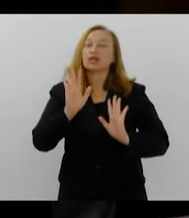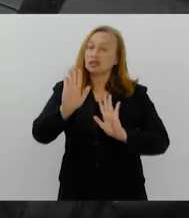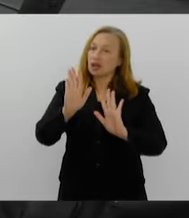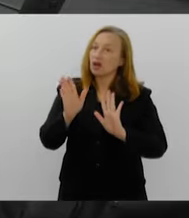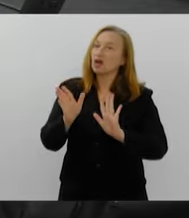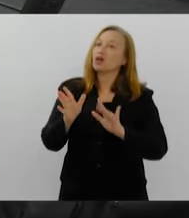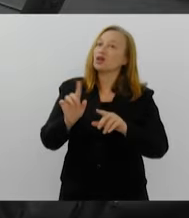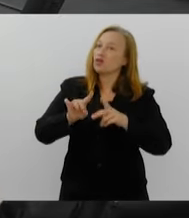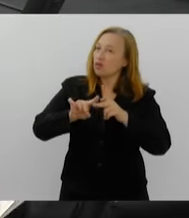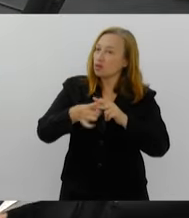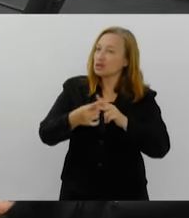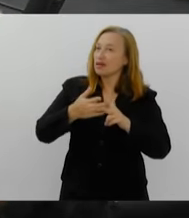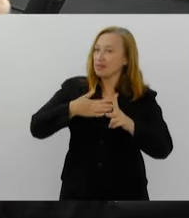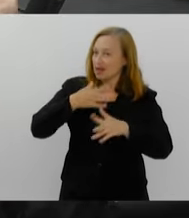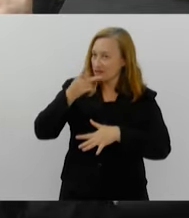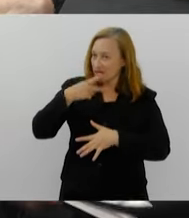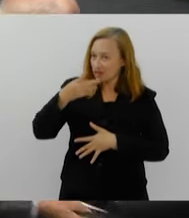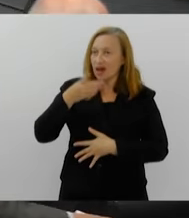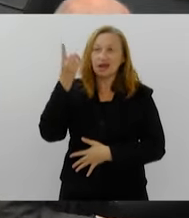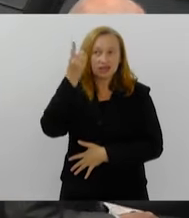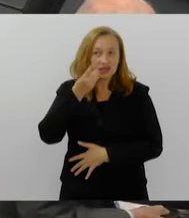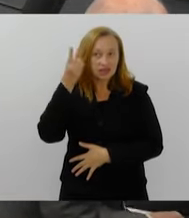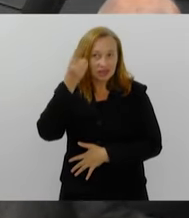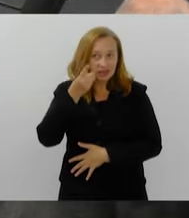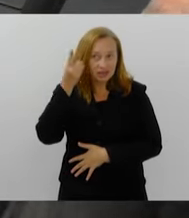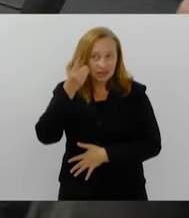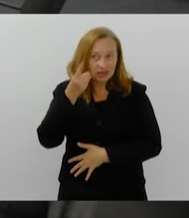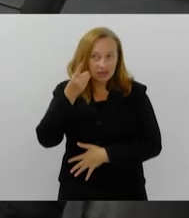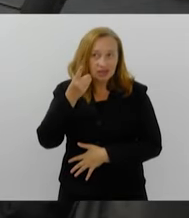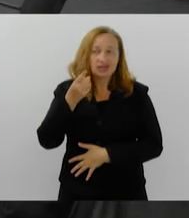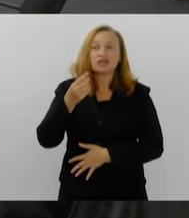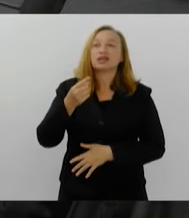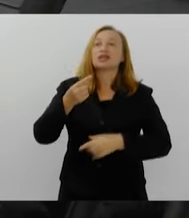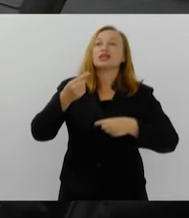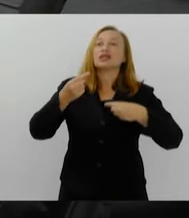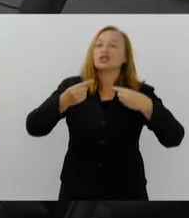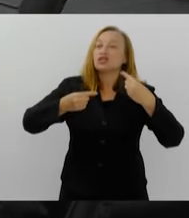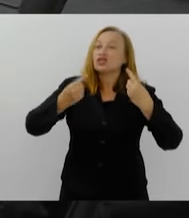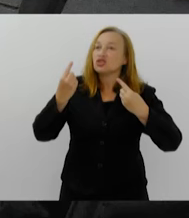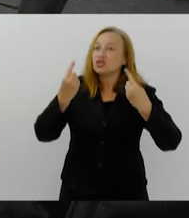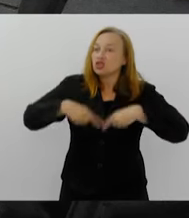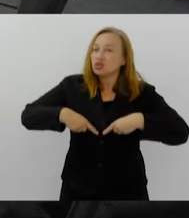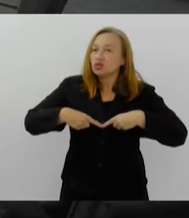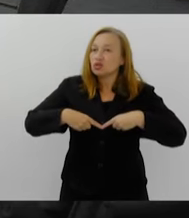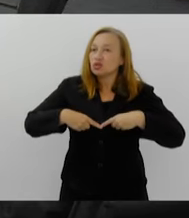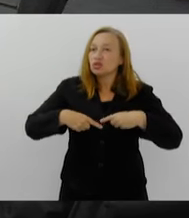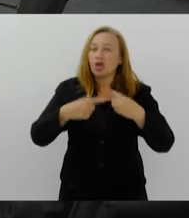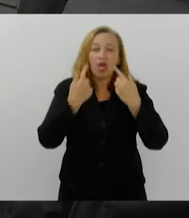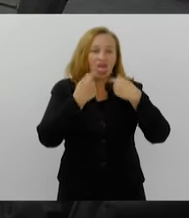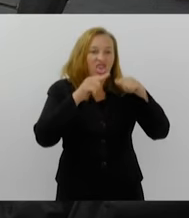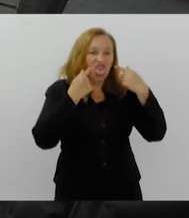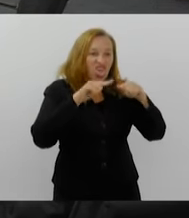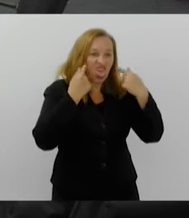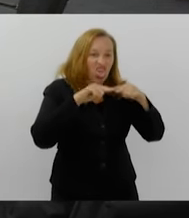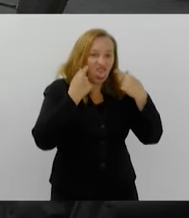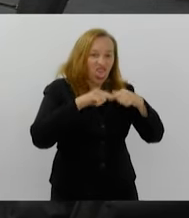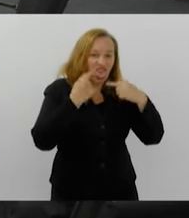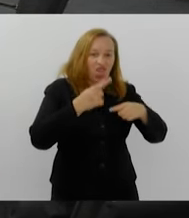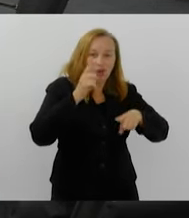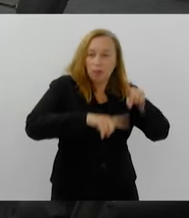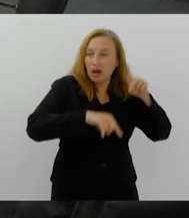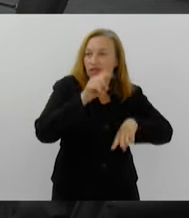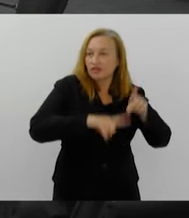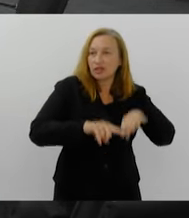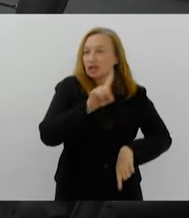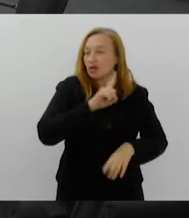refazer minha fala, deputado. Debate ideológico com xingamentos não será mais permitido nessa